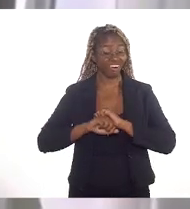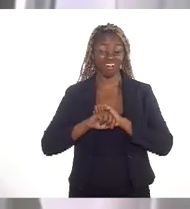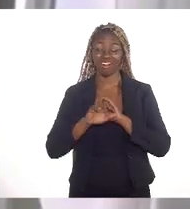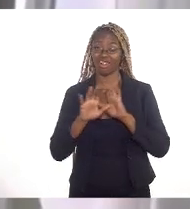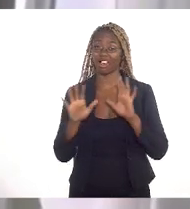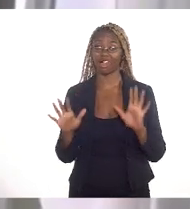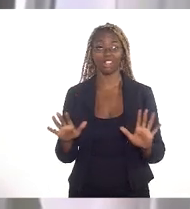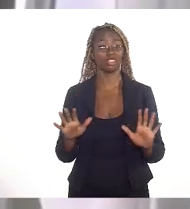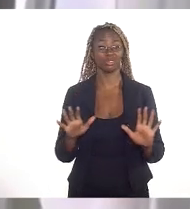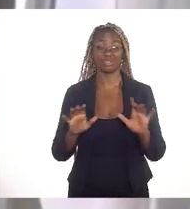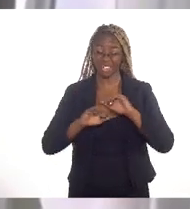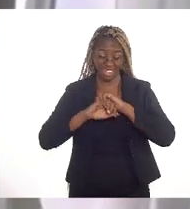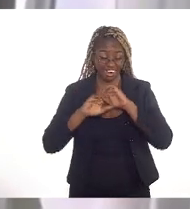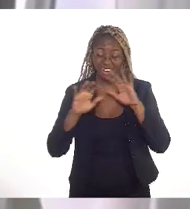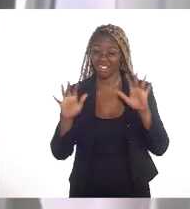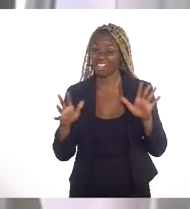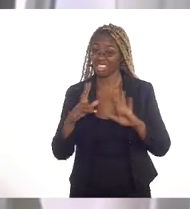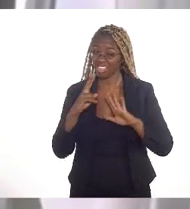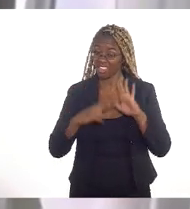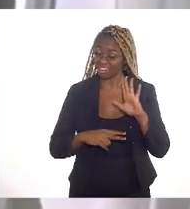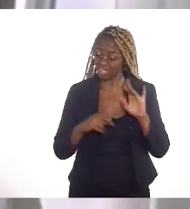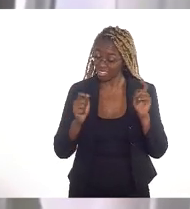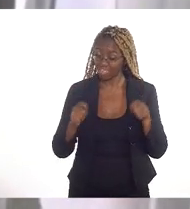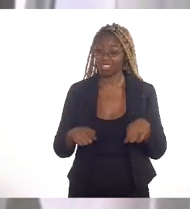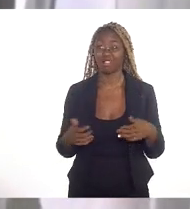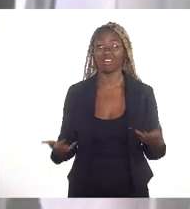tem muita nitidez. É um projeto que